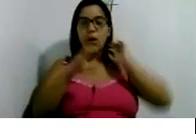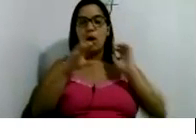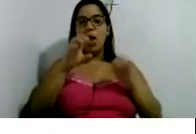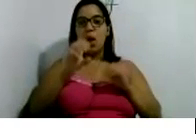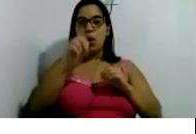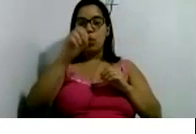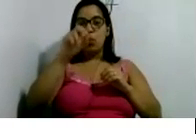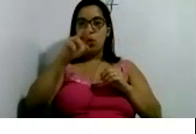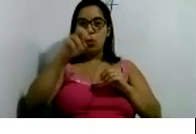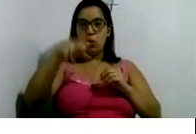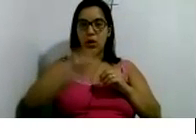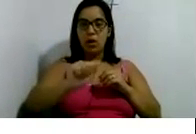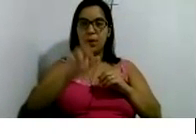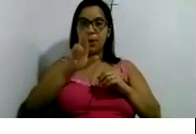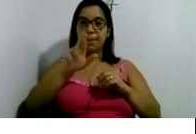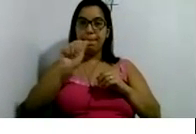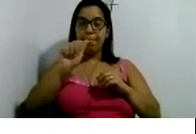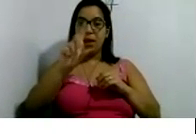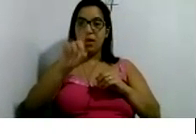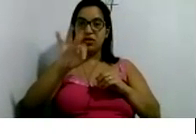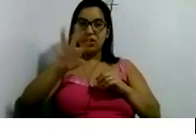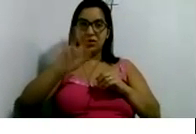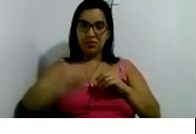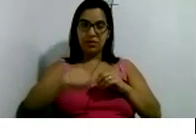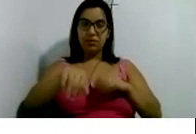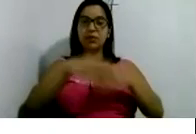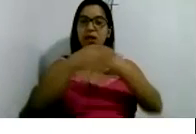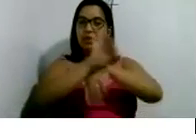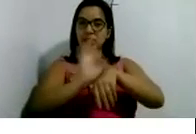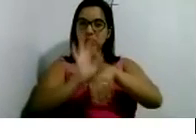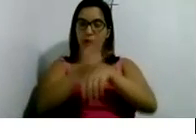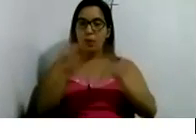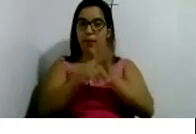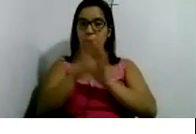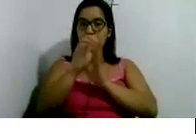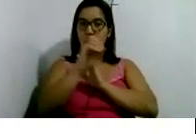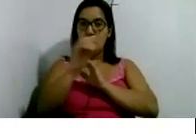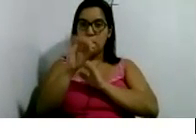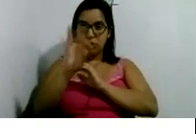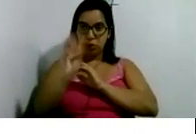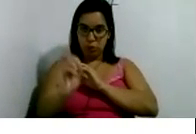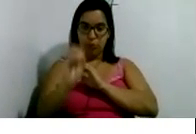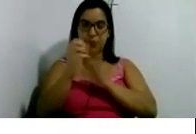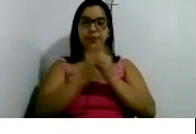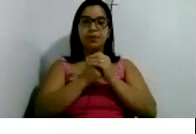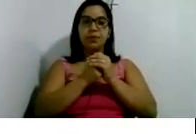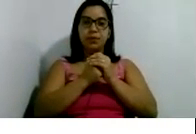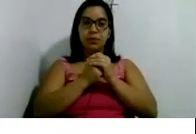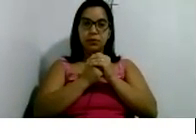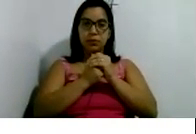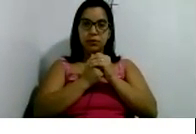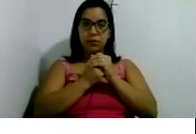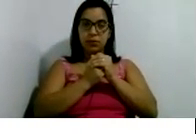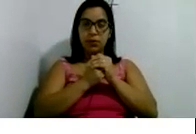radiata, que é uma camada de células foliculares, do oócito. Então, o oócito ele é expelido junto com